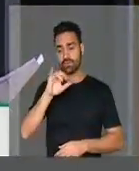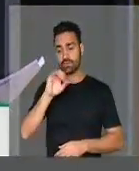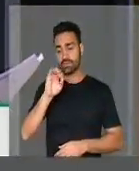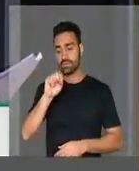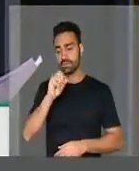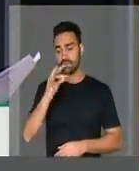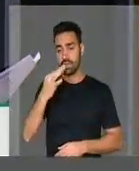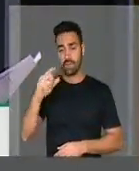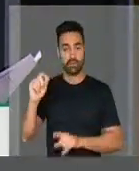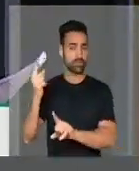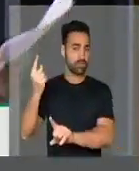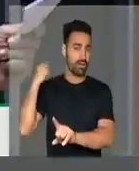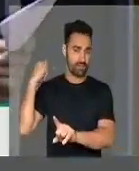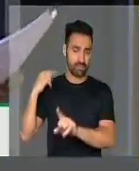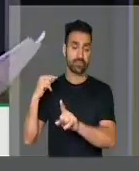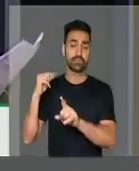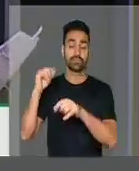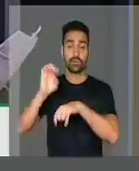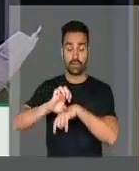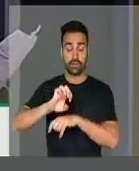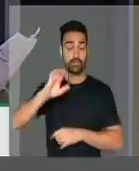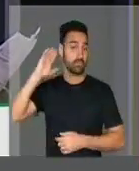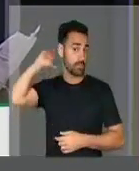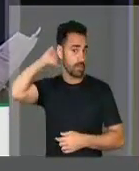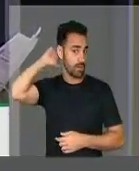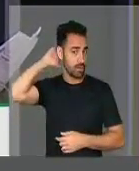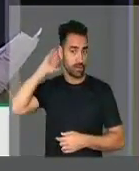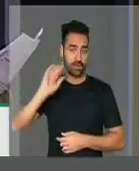travaram certo período no Pará, na